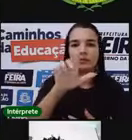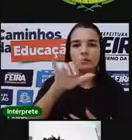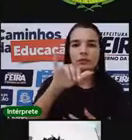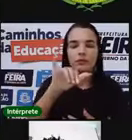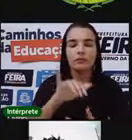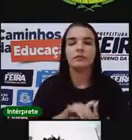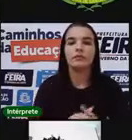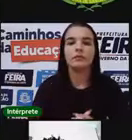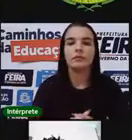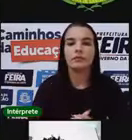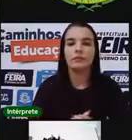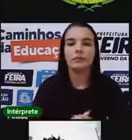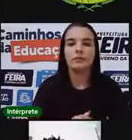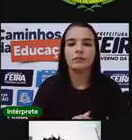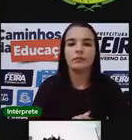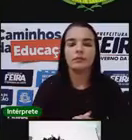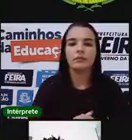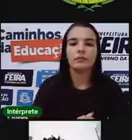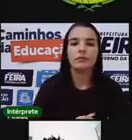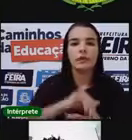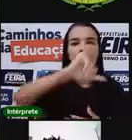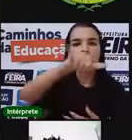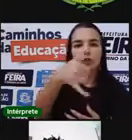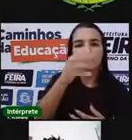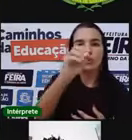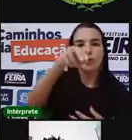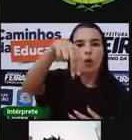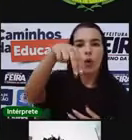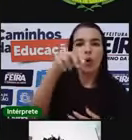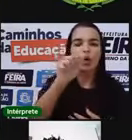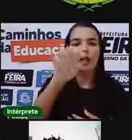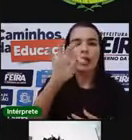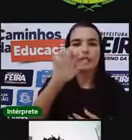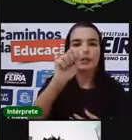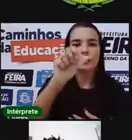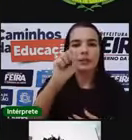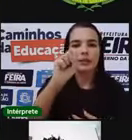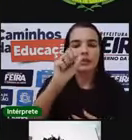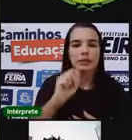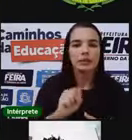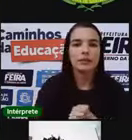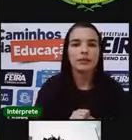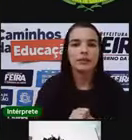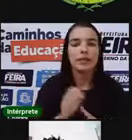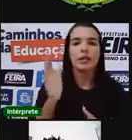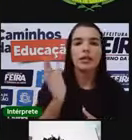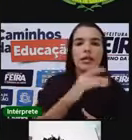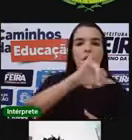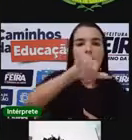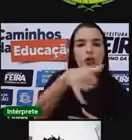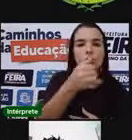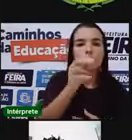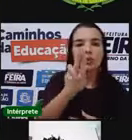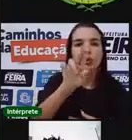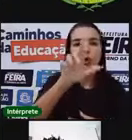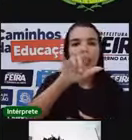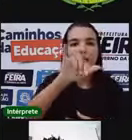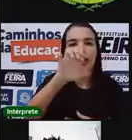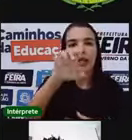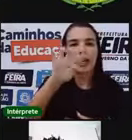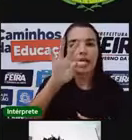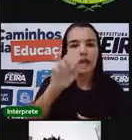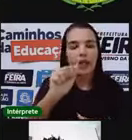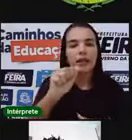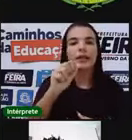Queiroz, Comendador Jonatas Teles de Carvalho, Julieta Frutuoso, que todas